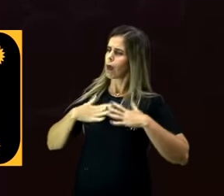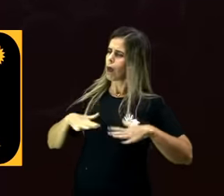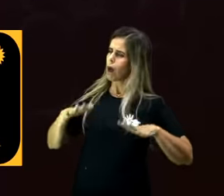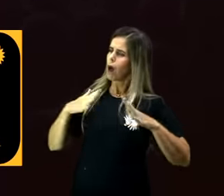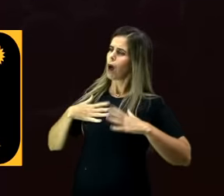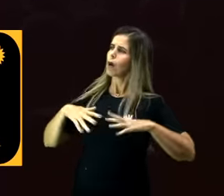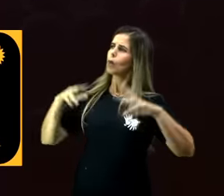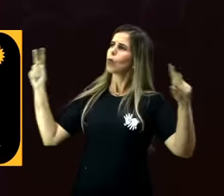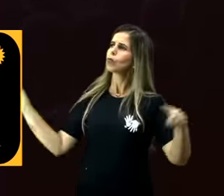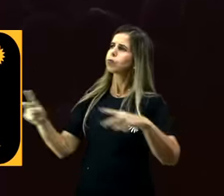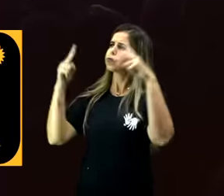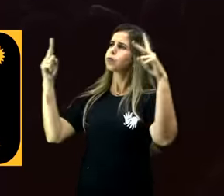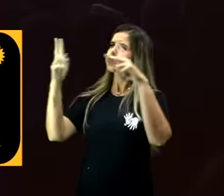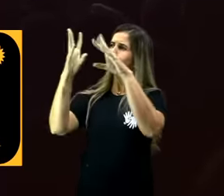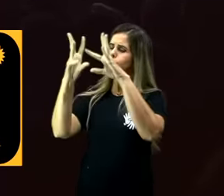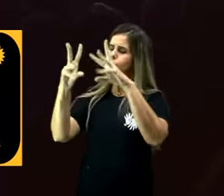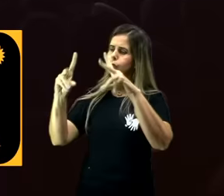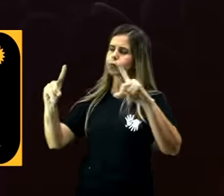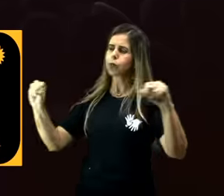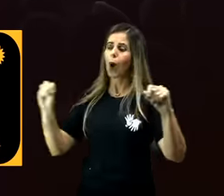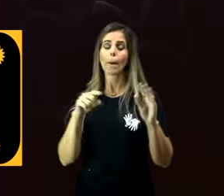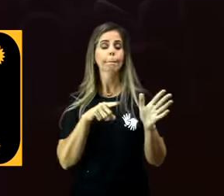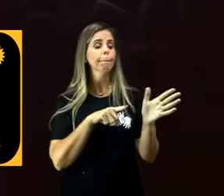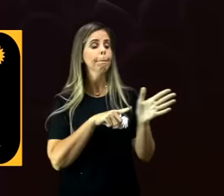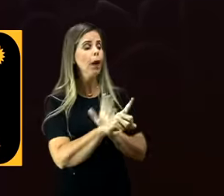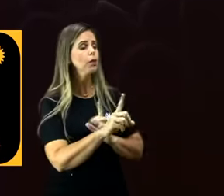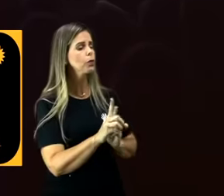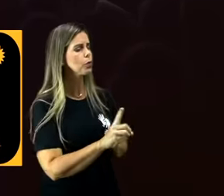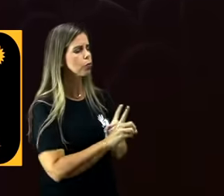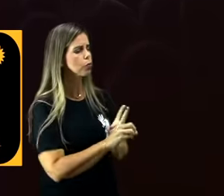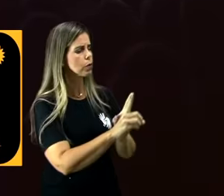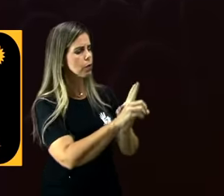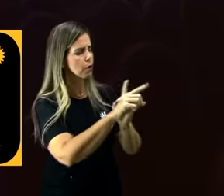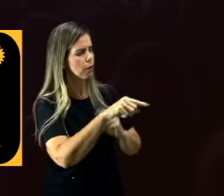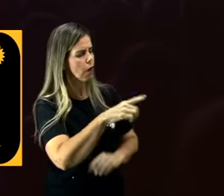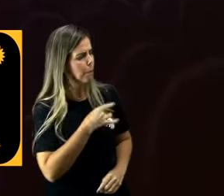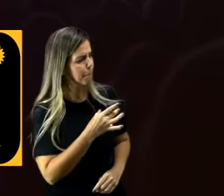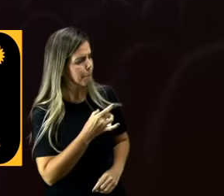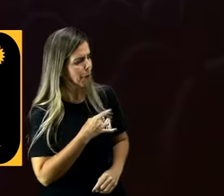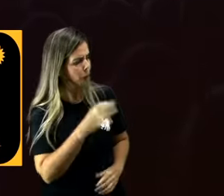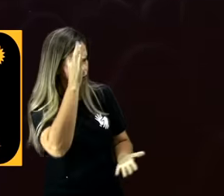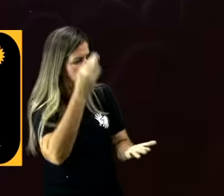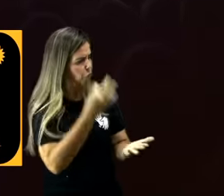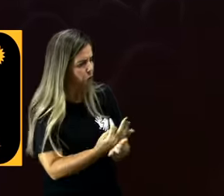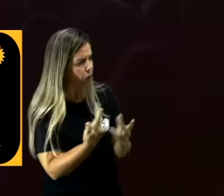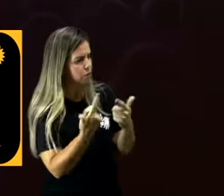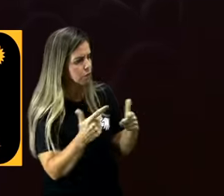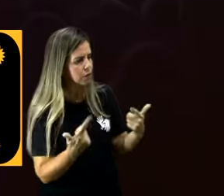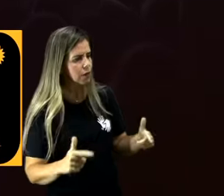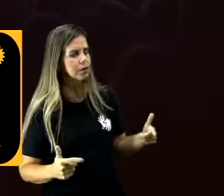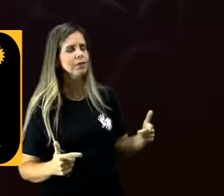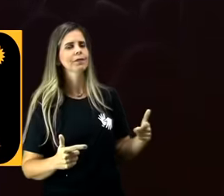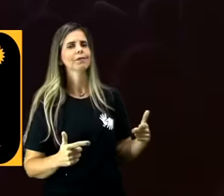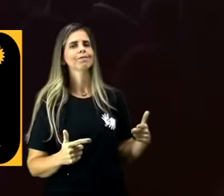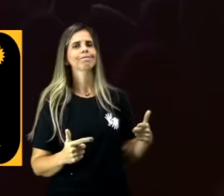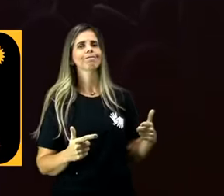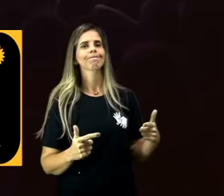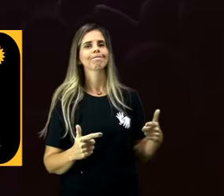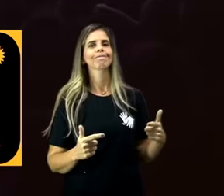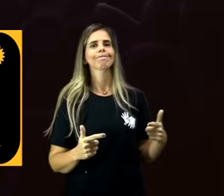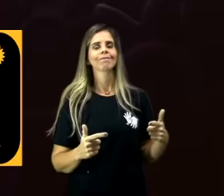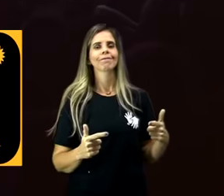perguntou: por que vocês estão com tanto medo? Ainda não tem fé? Aí o texto diz: ele não estava com medo,